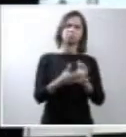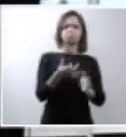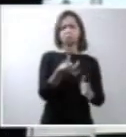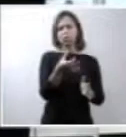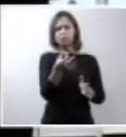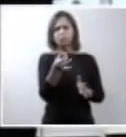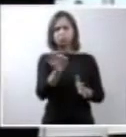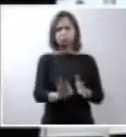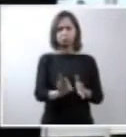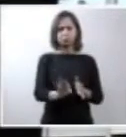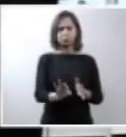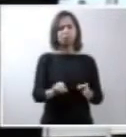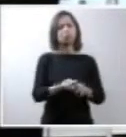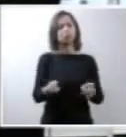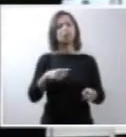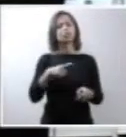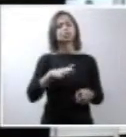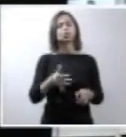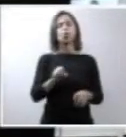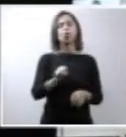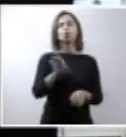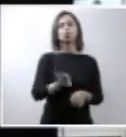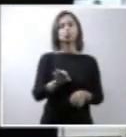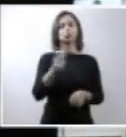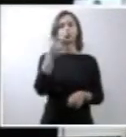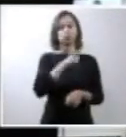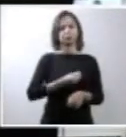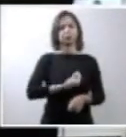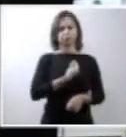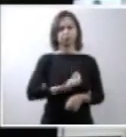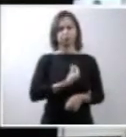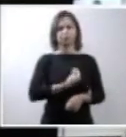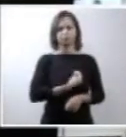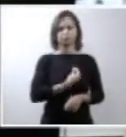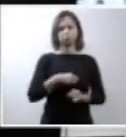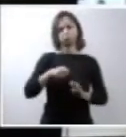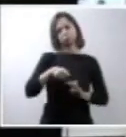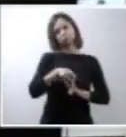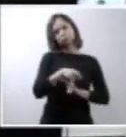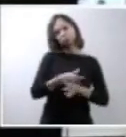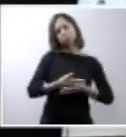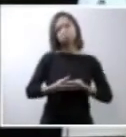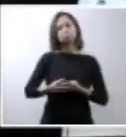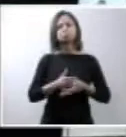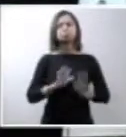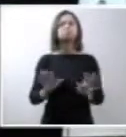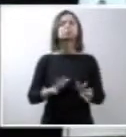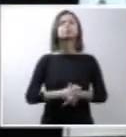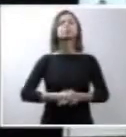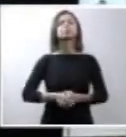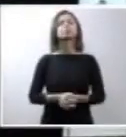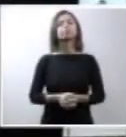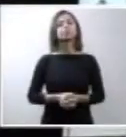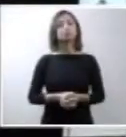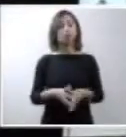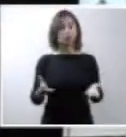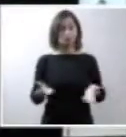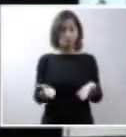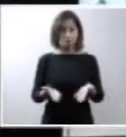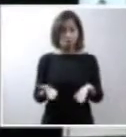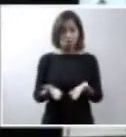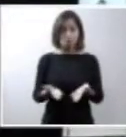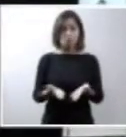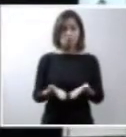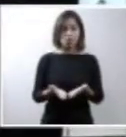o nascimento, somente 8% sobrevive por algum tempo. Agora,